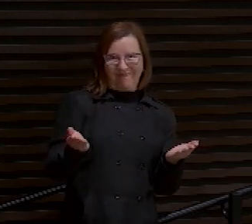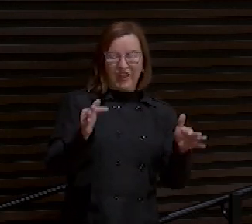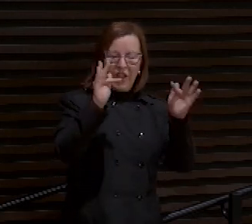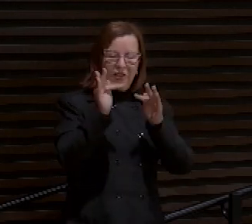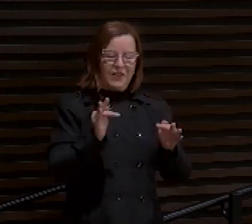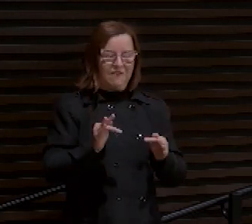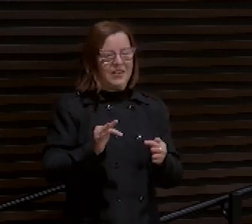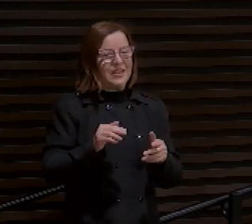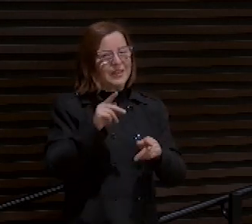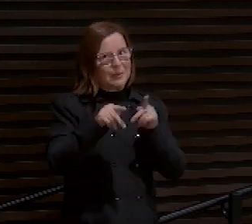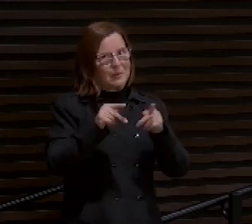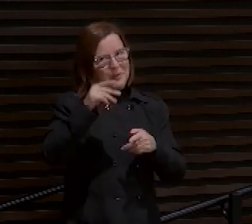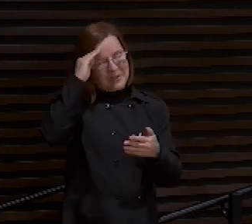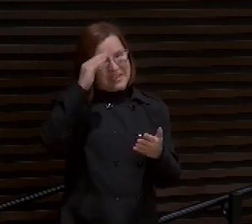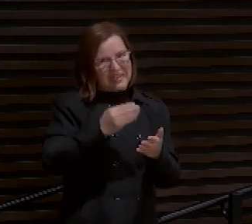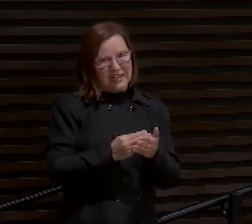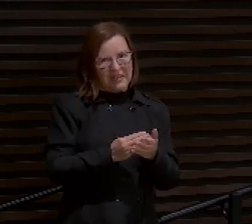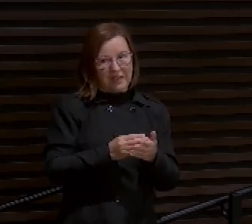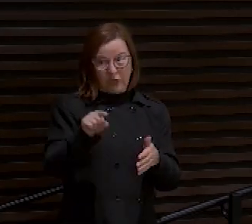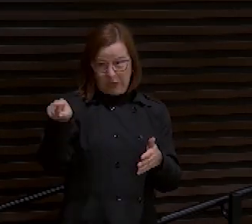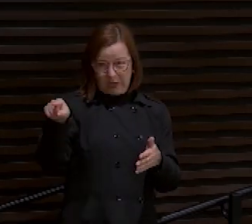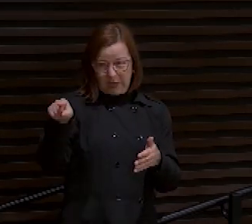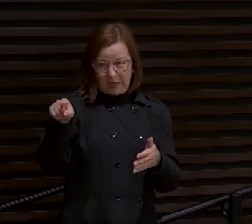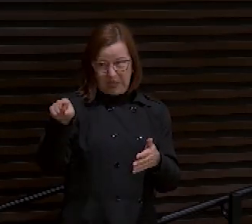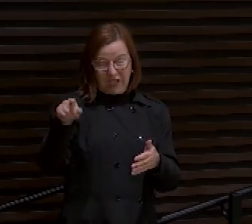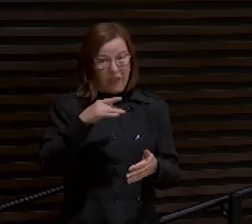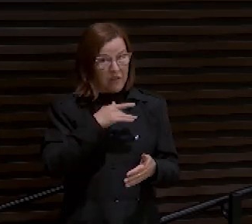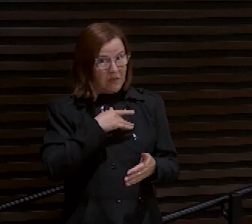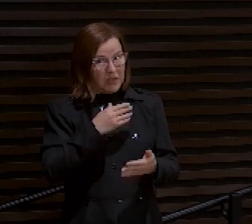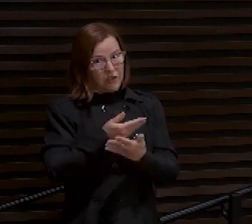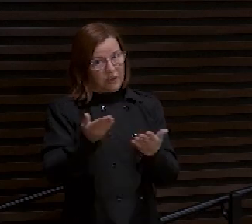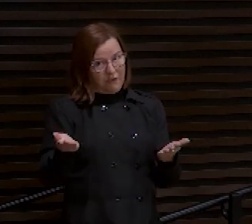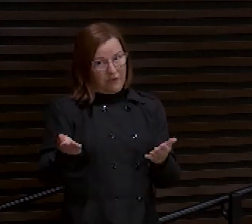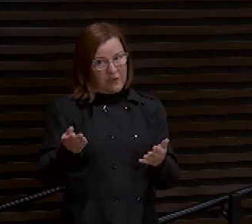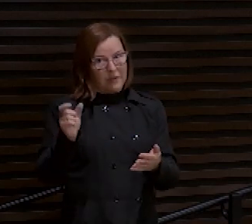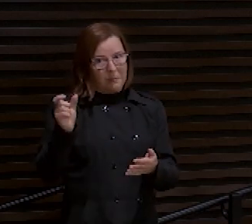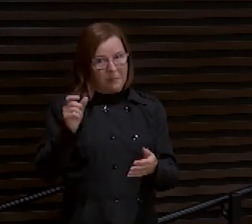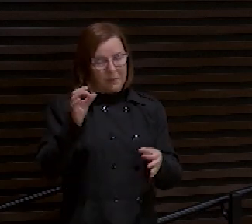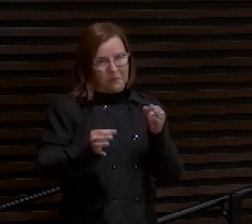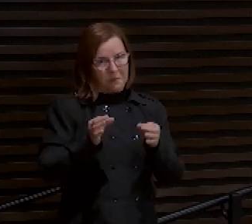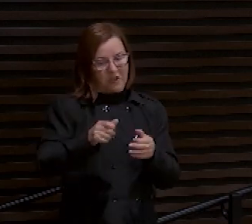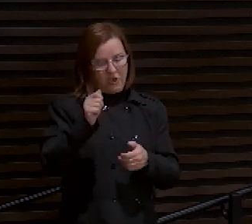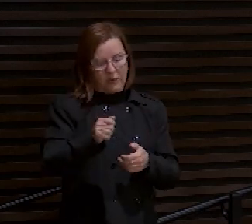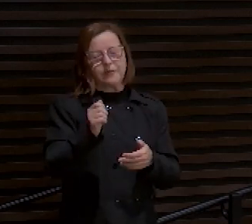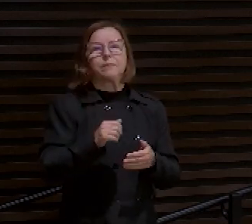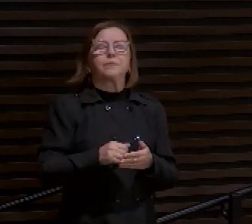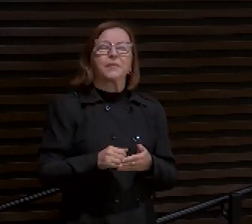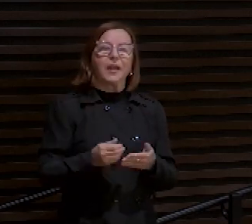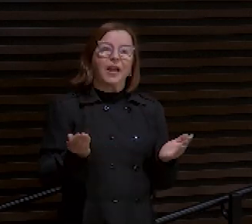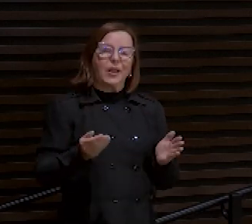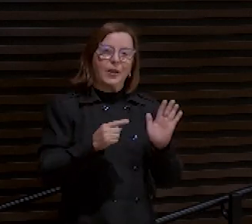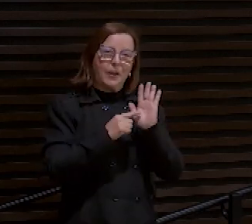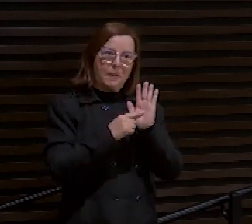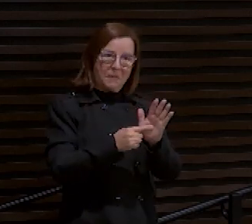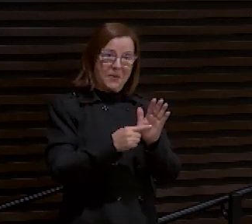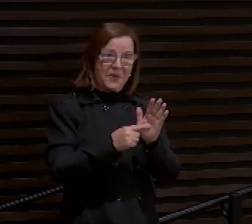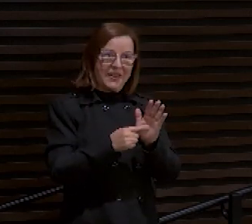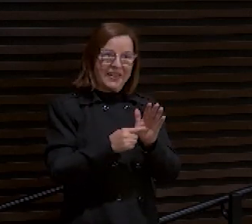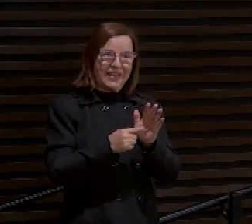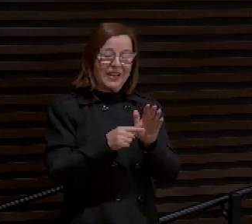do ai de vós, que é uma palavra de juízo. E aí agora ele mostra quais são as evidências dos